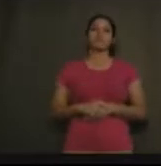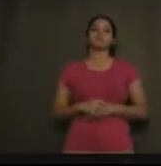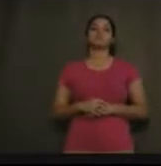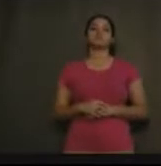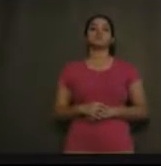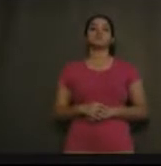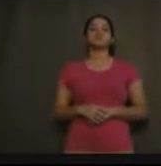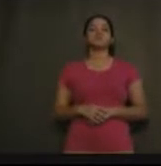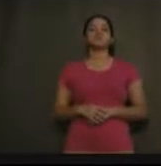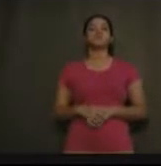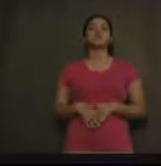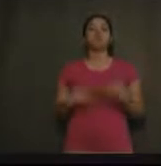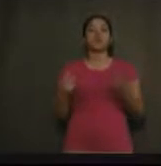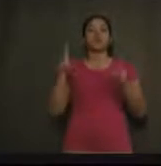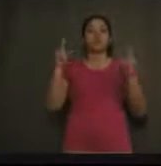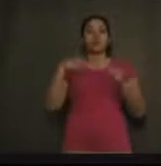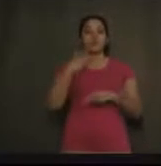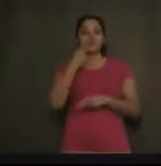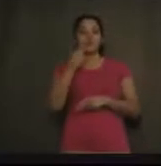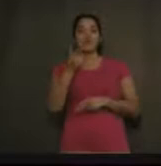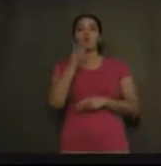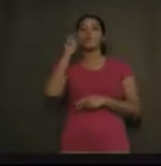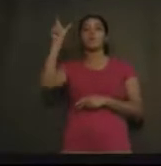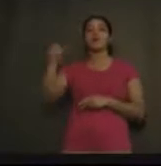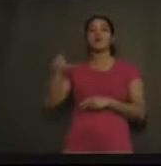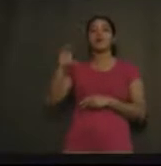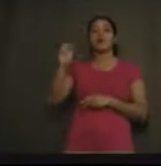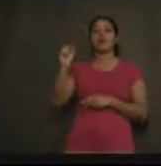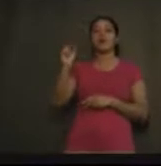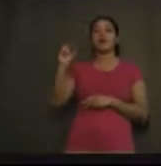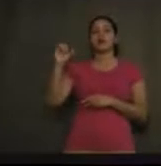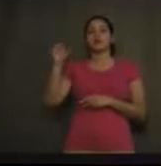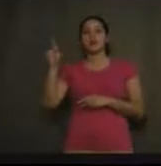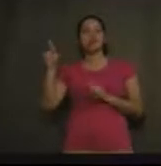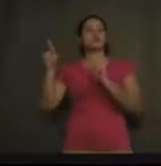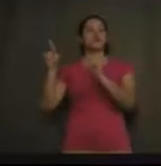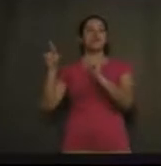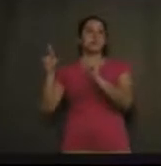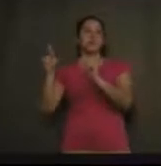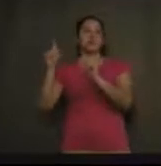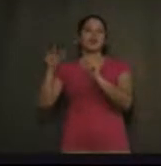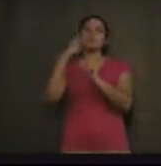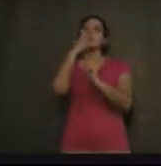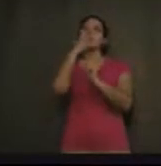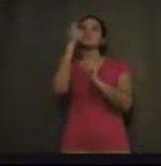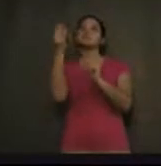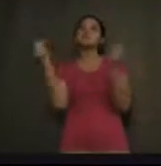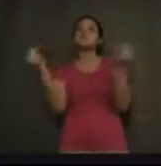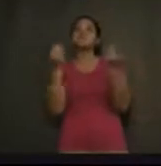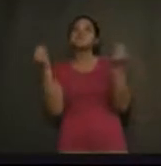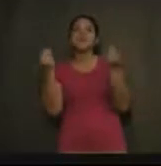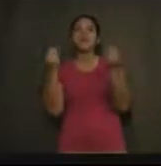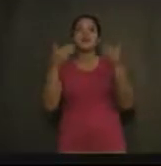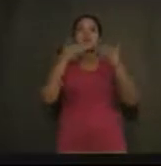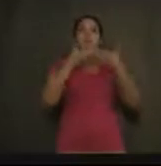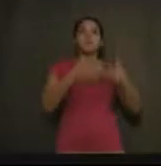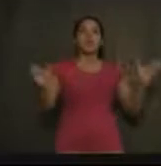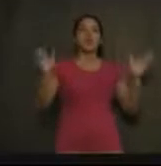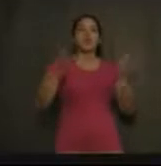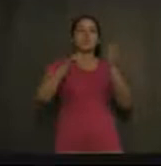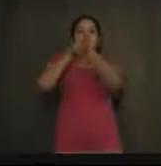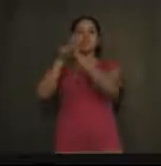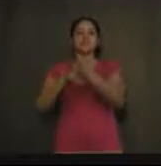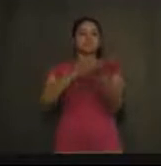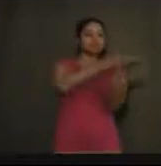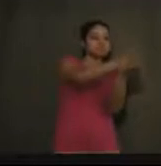Como eu mencionei, Poincaré foi muito mais um abridor de novos caminhos do que